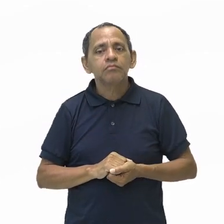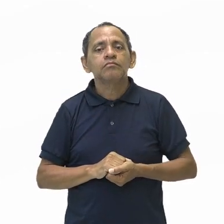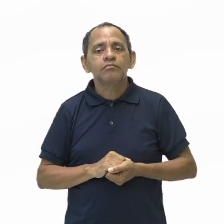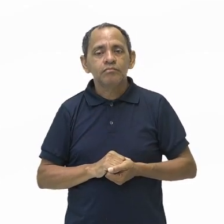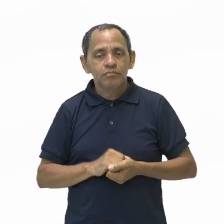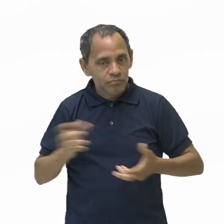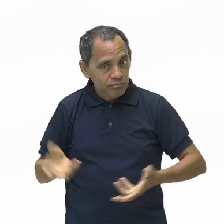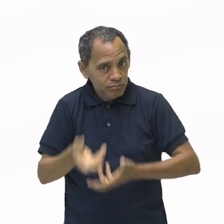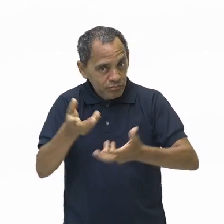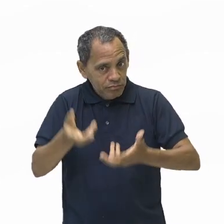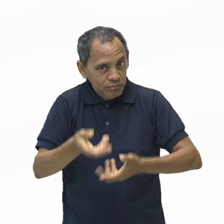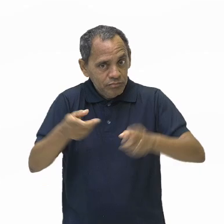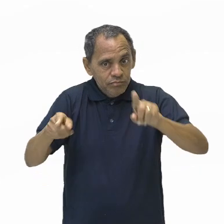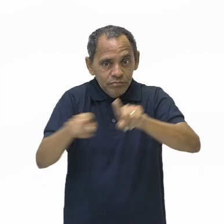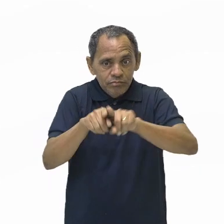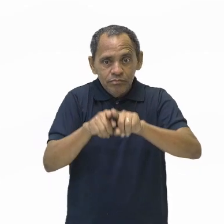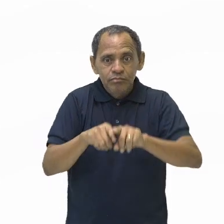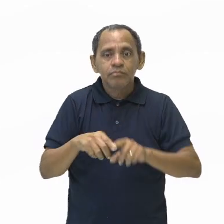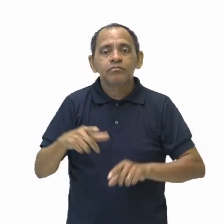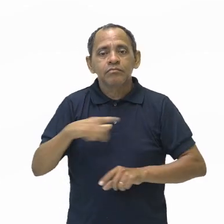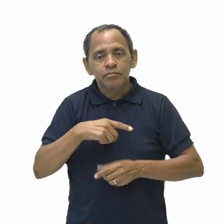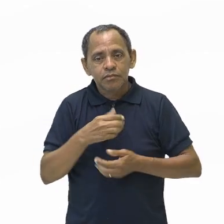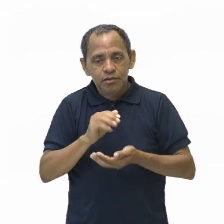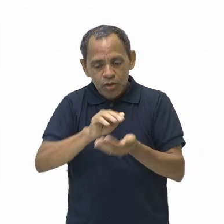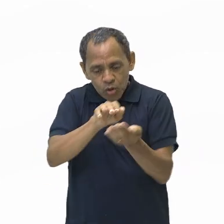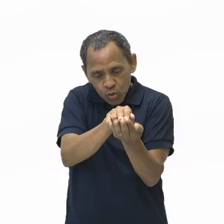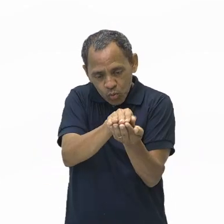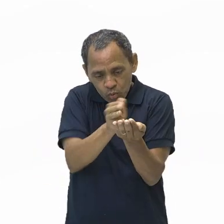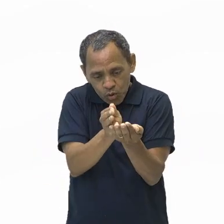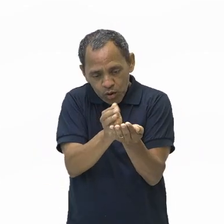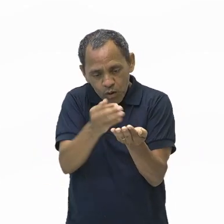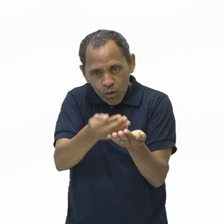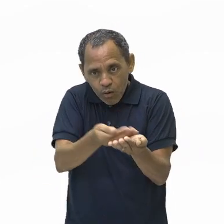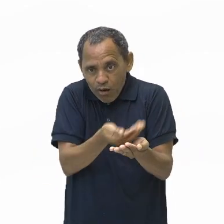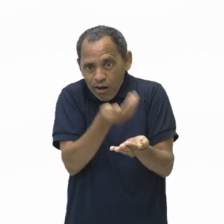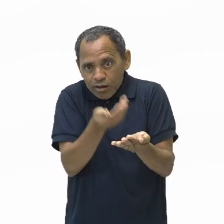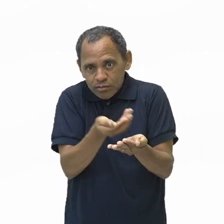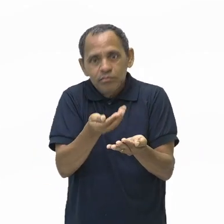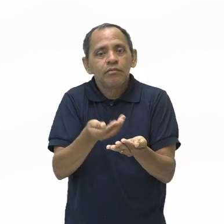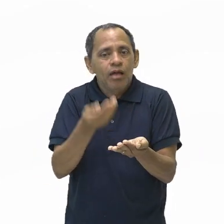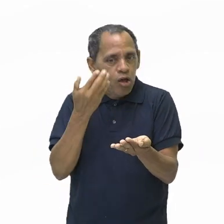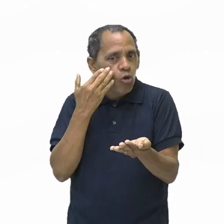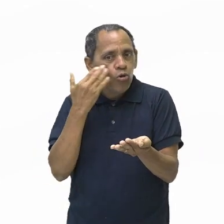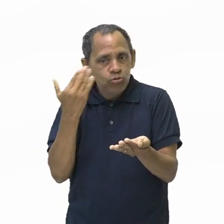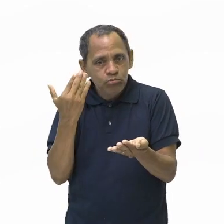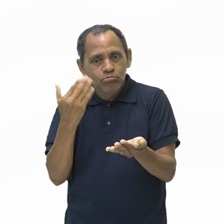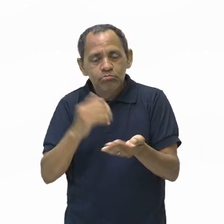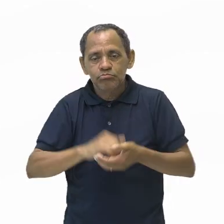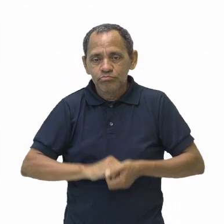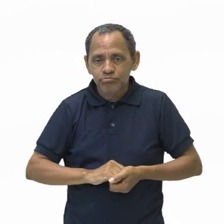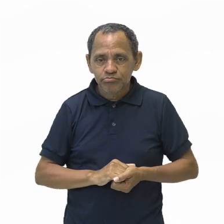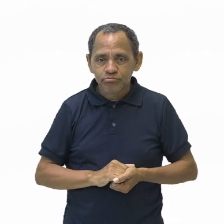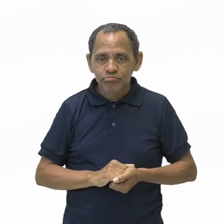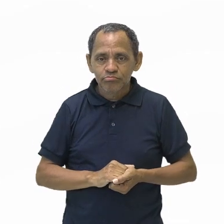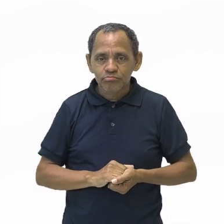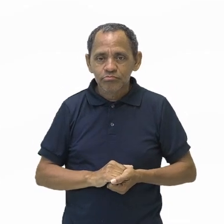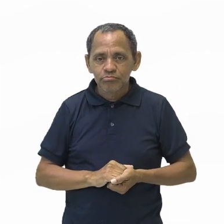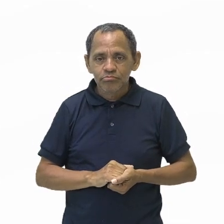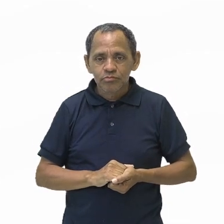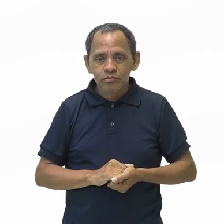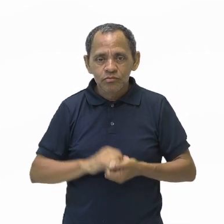verduras, E ali tem um abacate também, parece, na imagem, vocês conseguem ver. Isso são